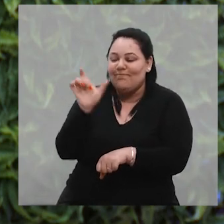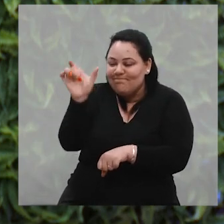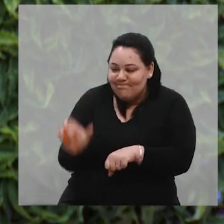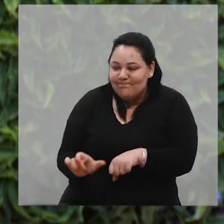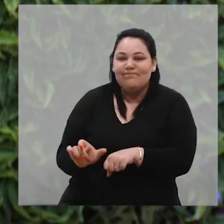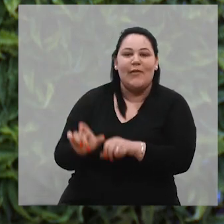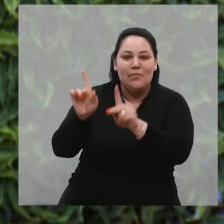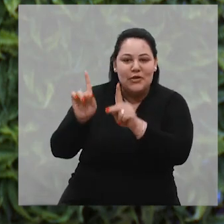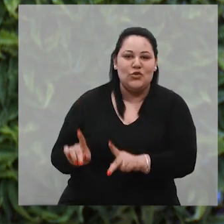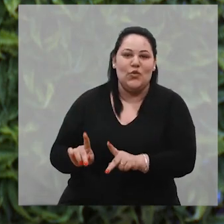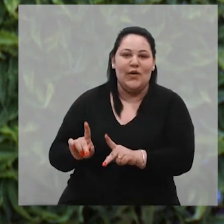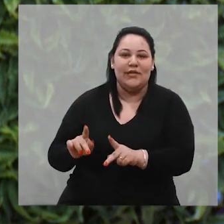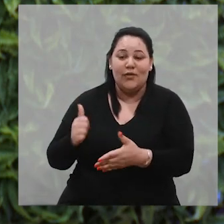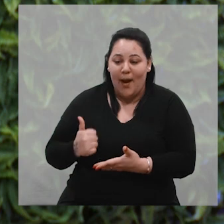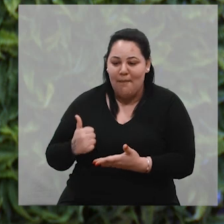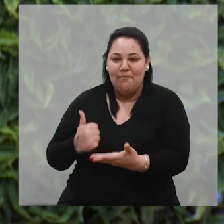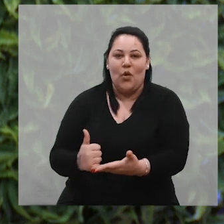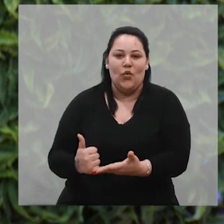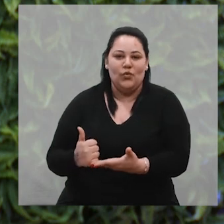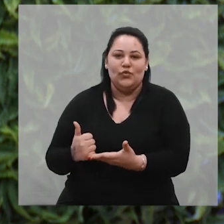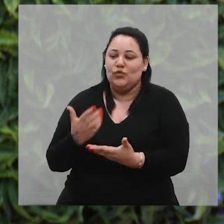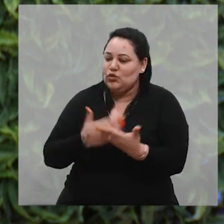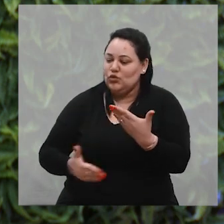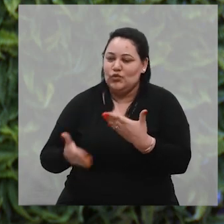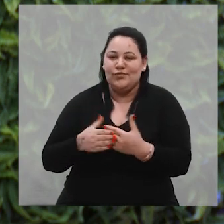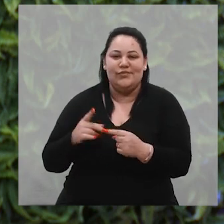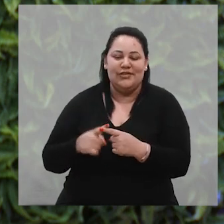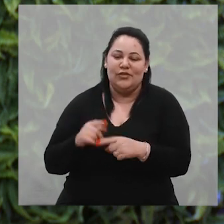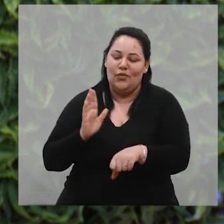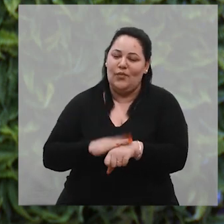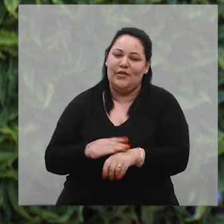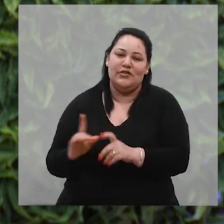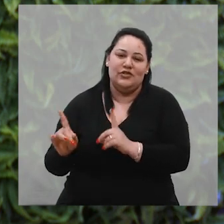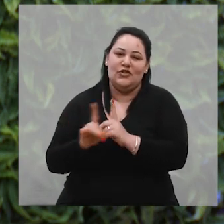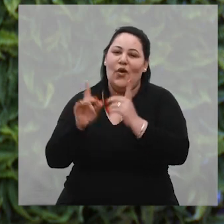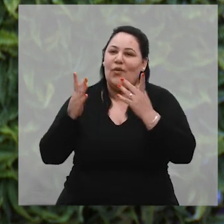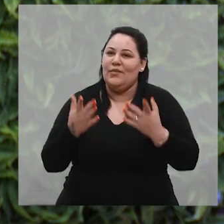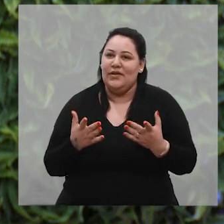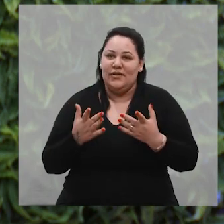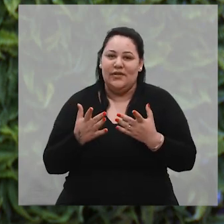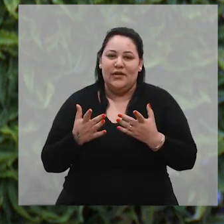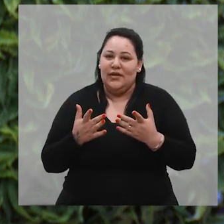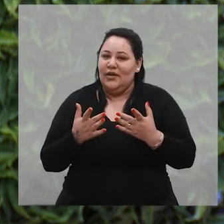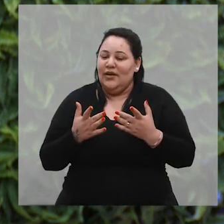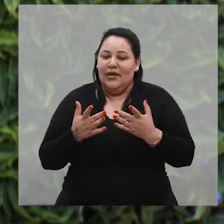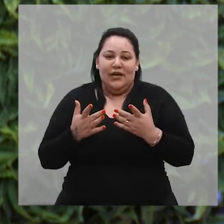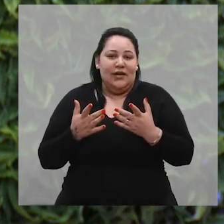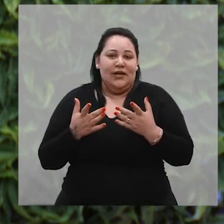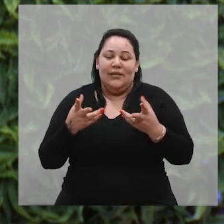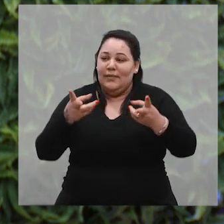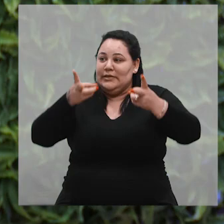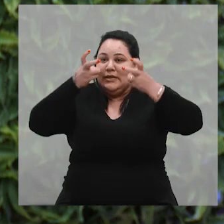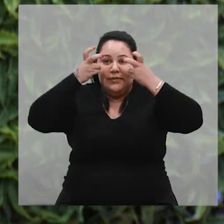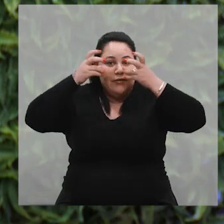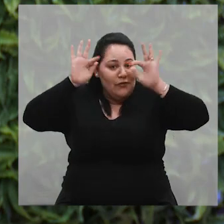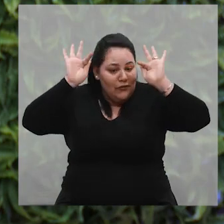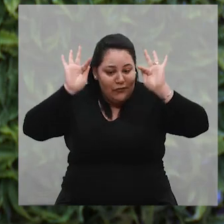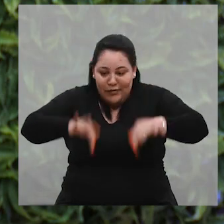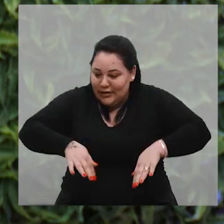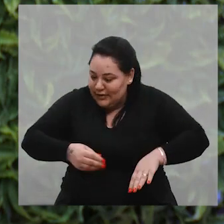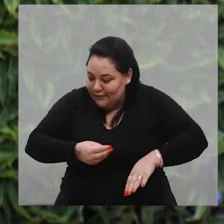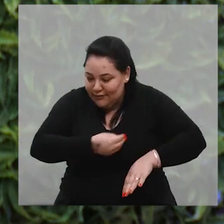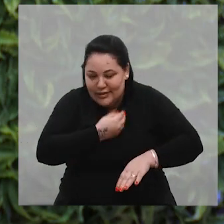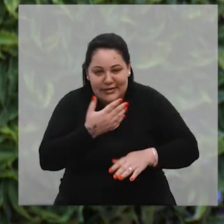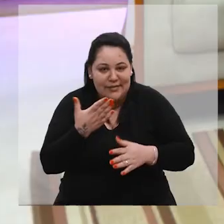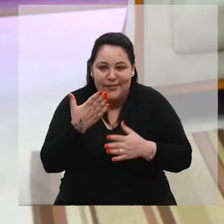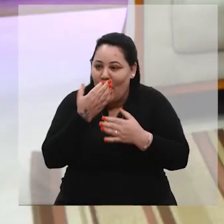ali para dar todo esse suporte, esse apoio, porque quando ele descobre o diagnóstico, é como se abrisse aquele buraco, né? Como se ele perdesse o chão. E